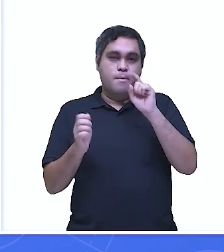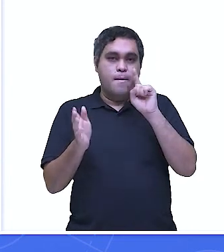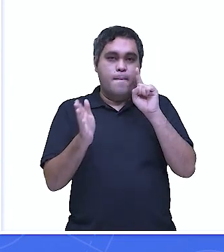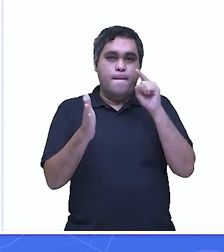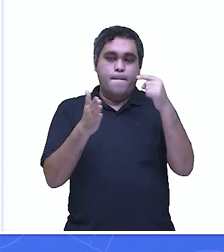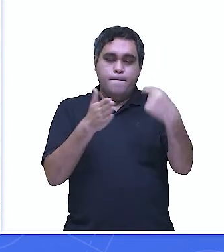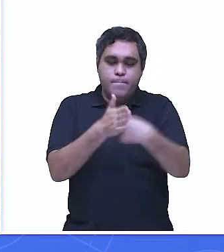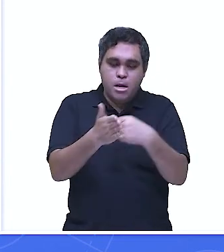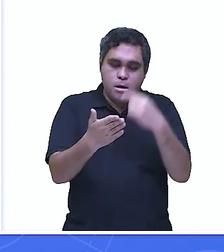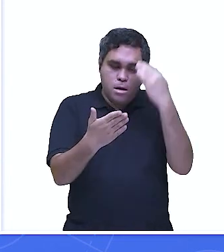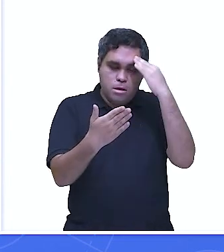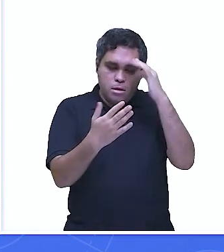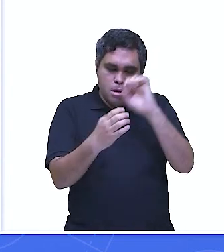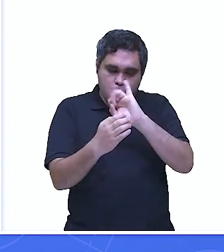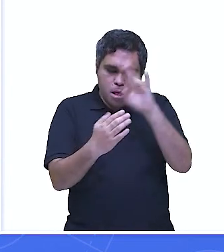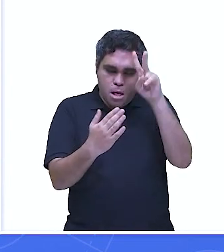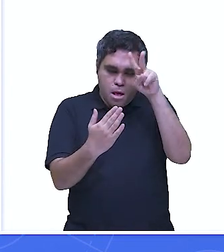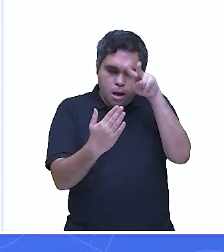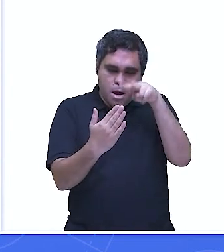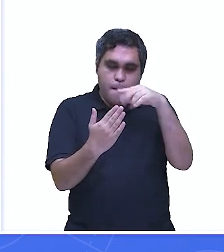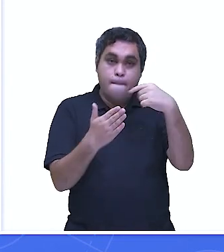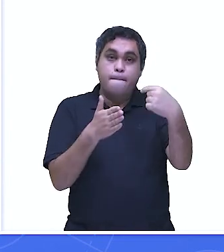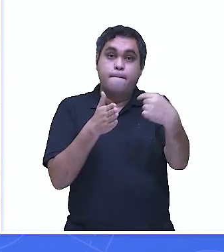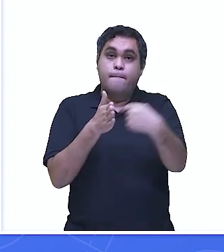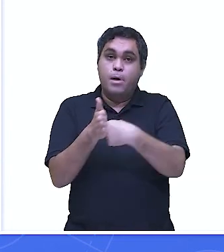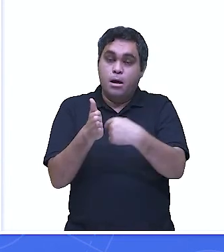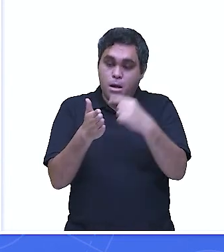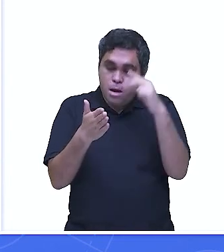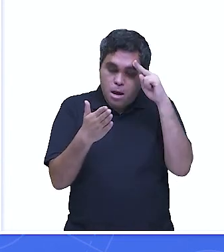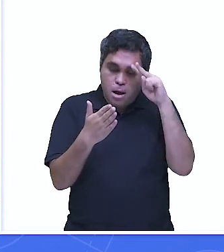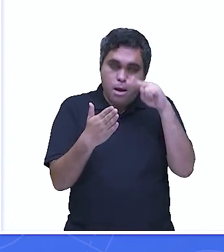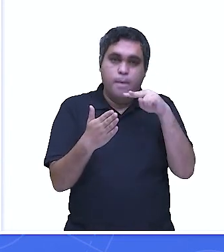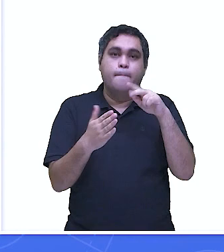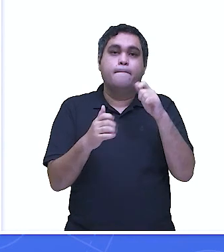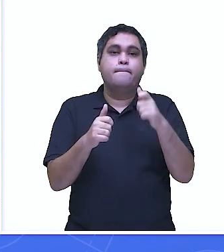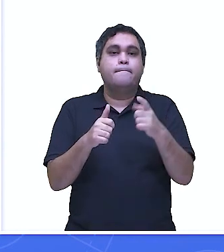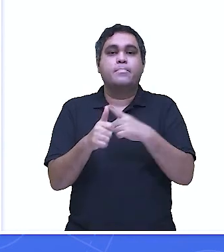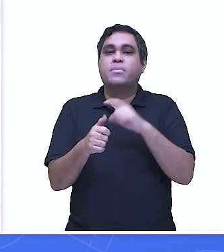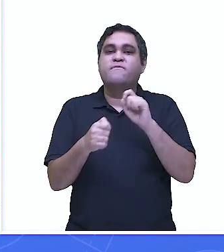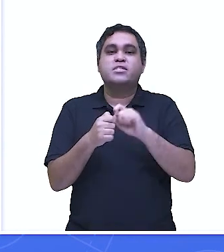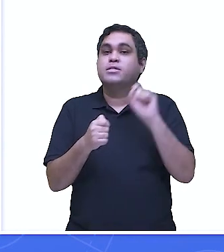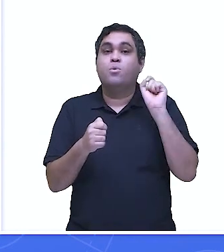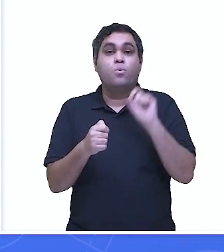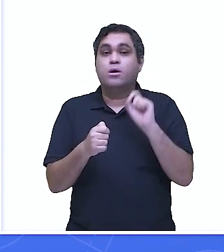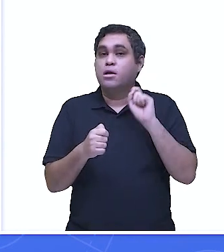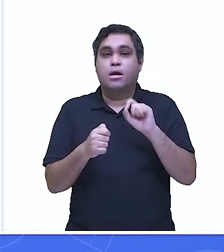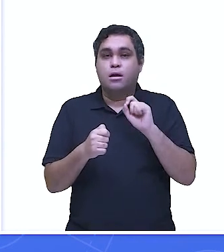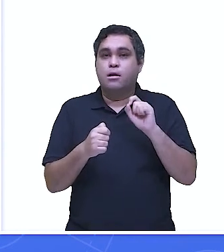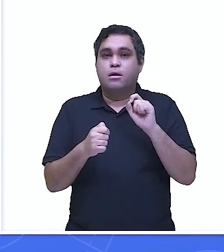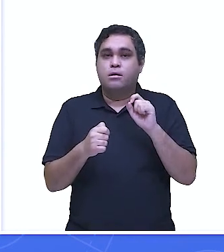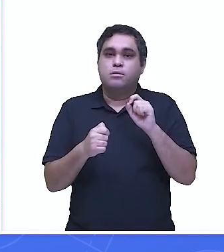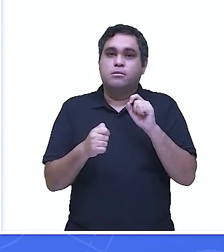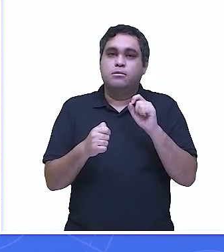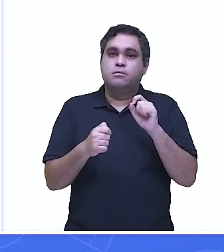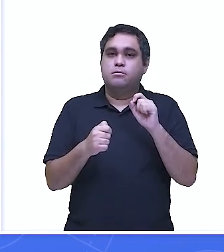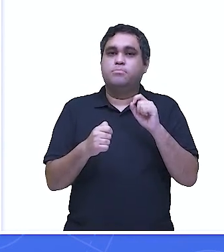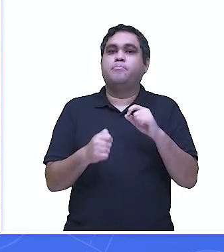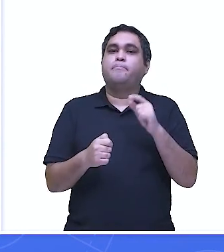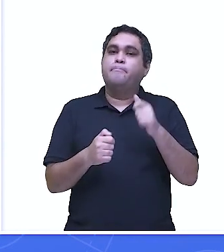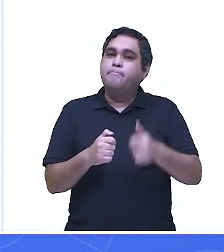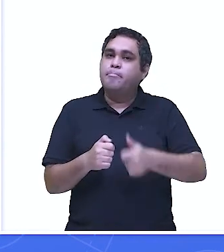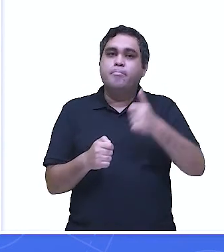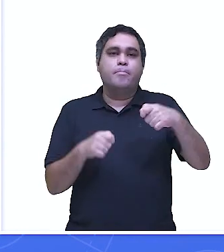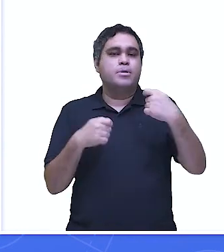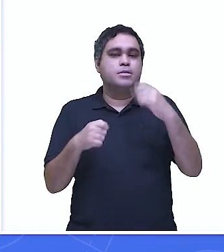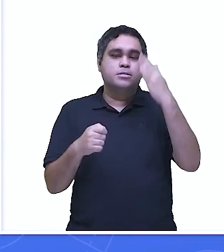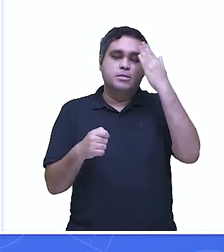entender o que é para fazer antes de qualquer coisa, em qualquer componente curricular, gente. Vai